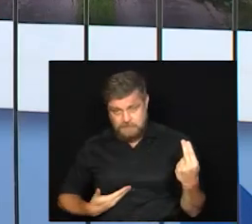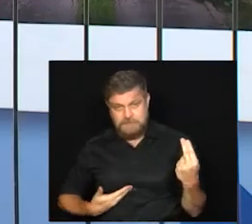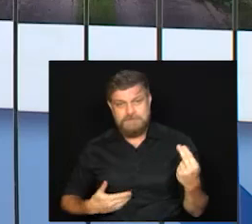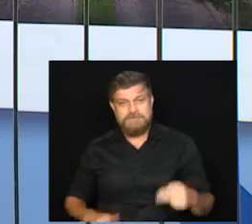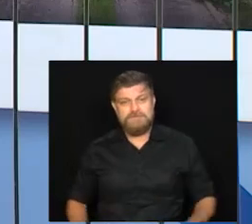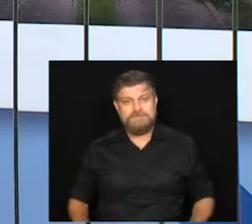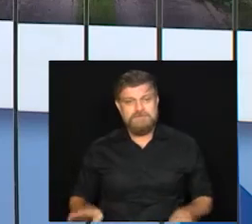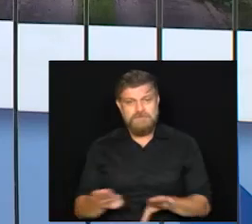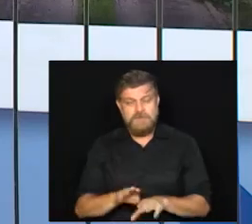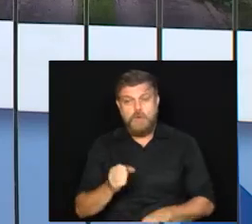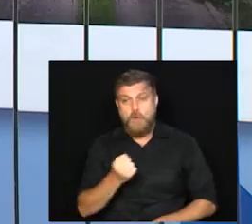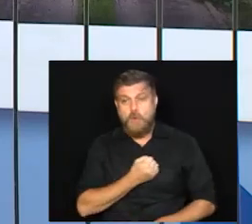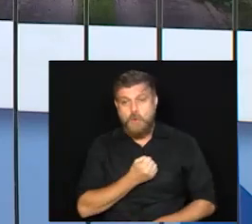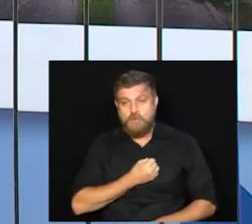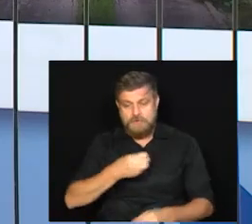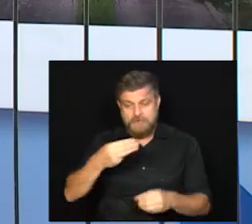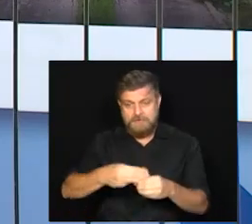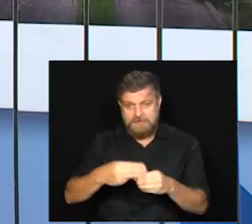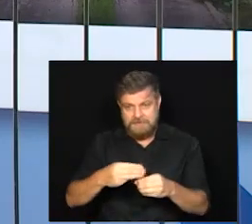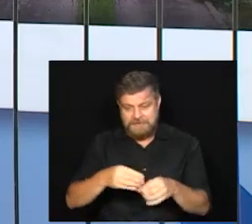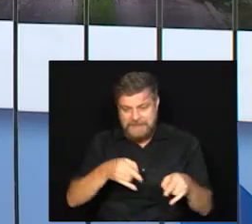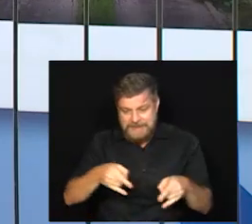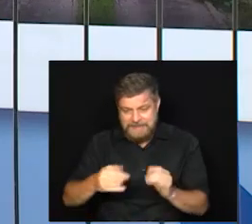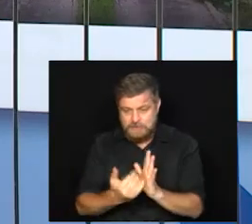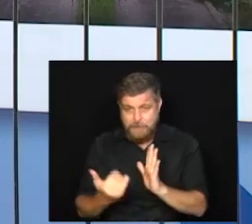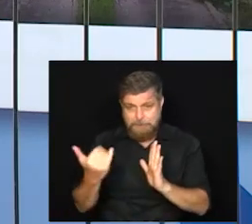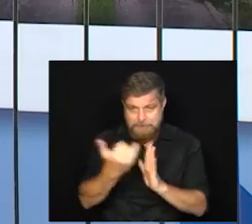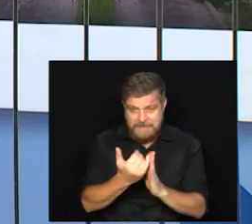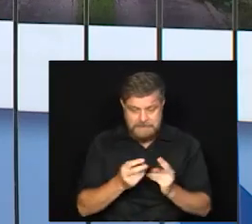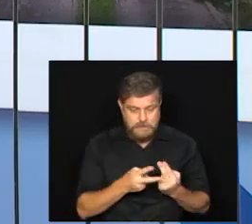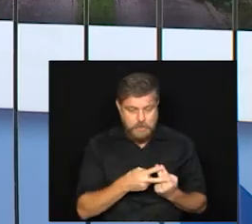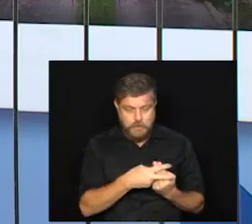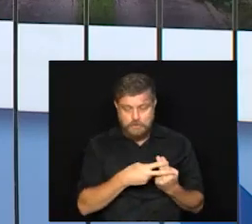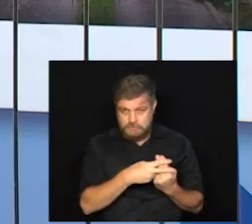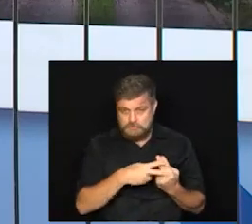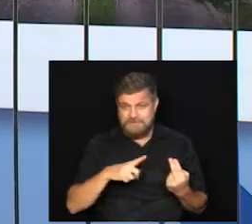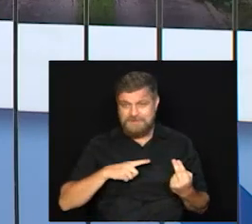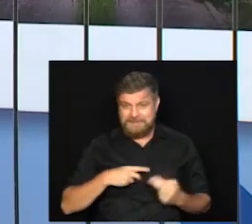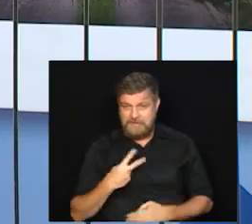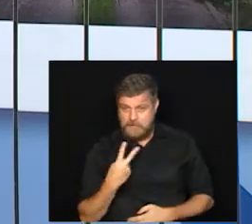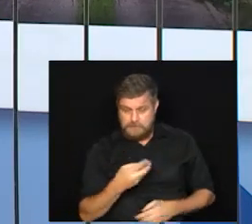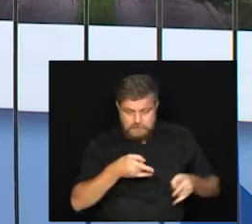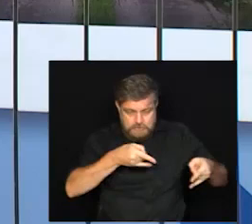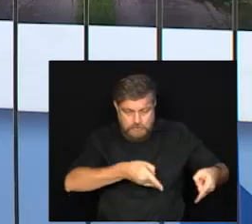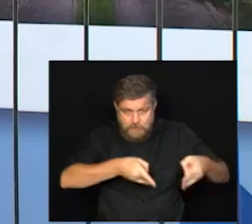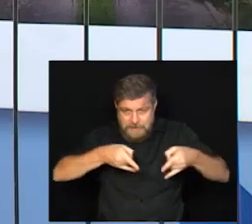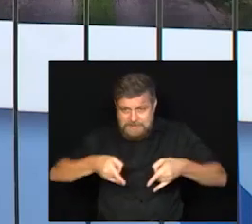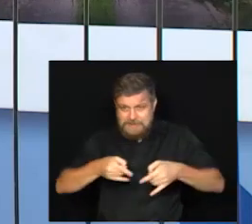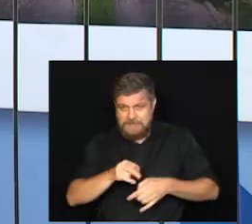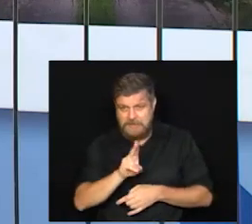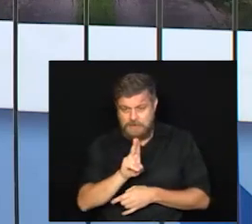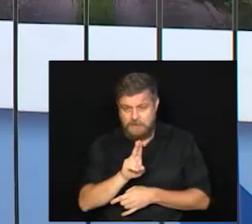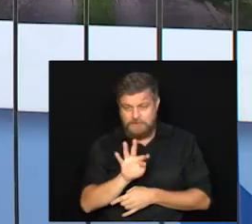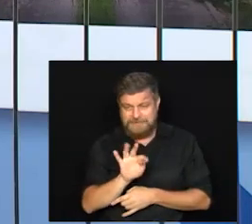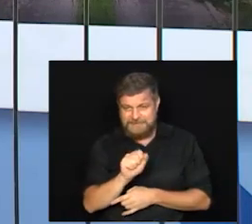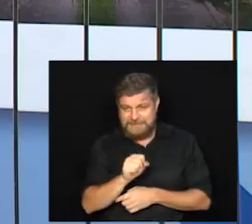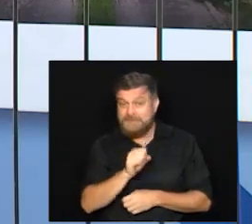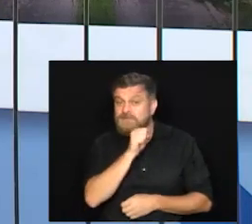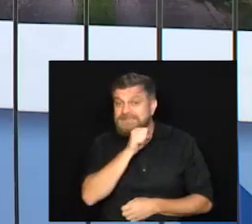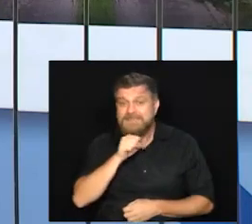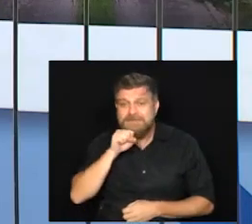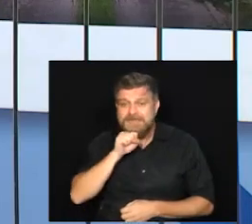da ampliação do Hospital Metropolitano, o SUS Municipal terá ainda 2 leitos de UTI no